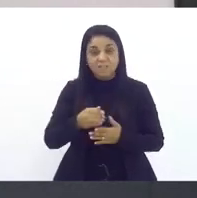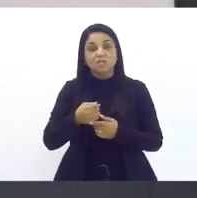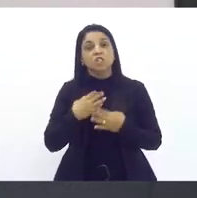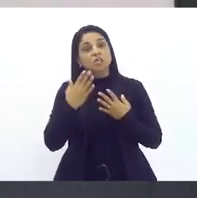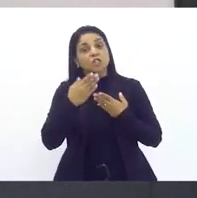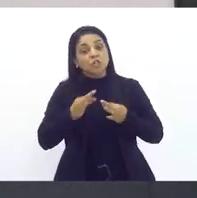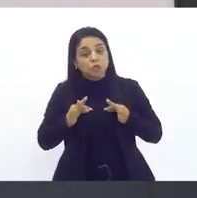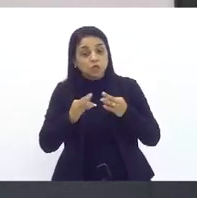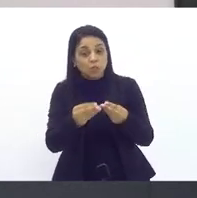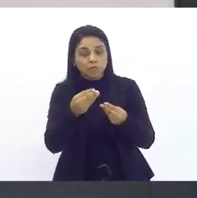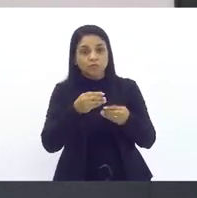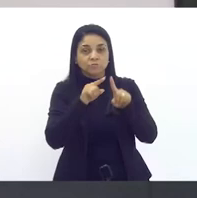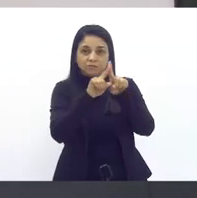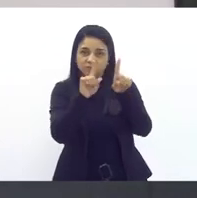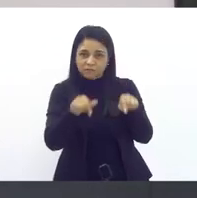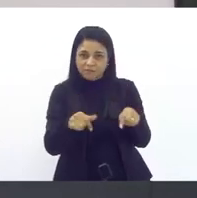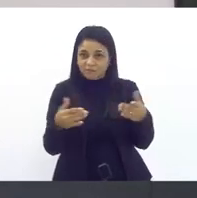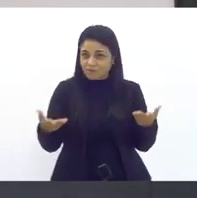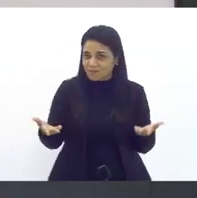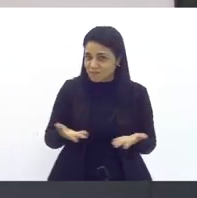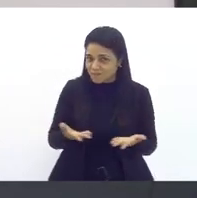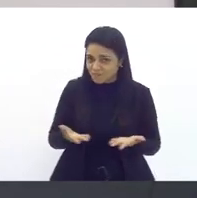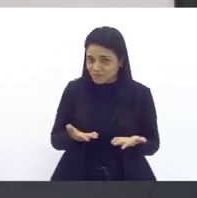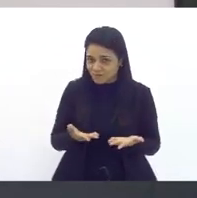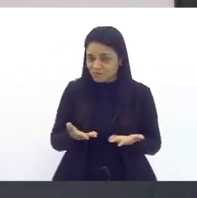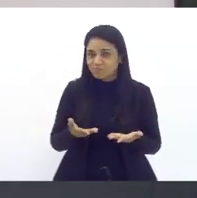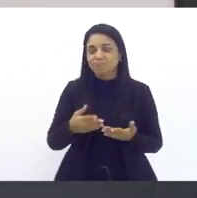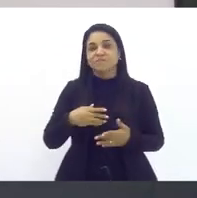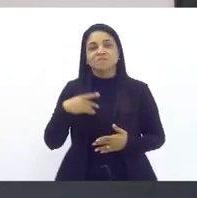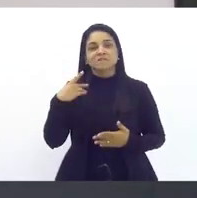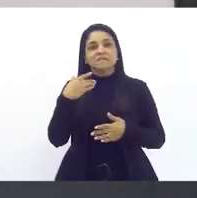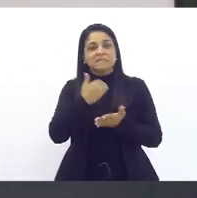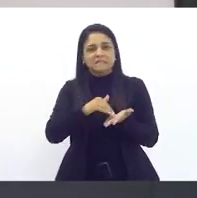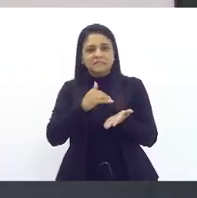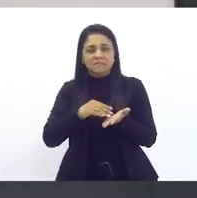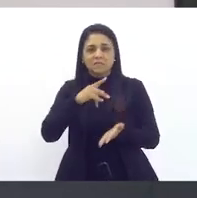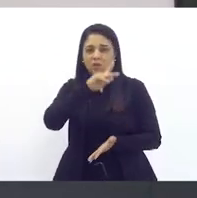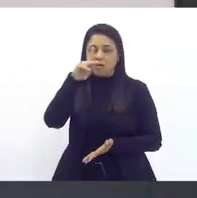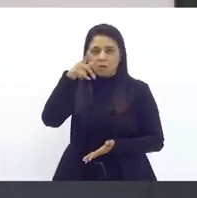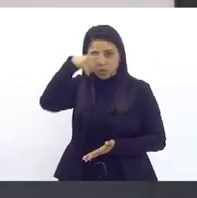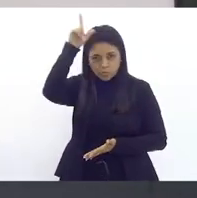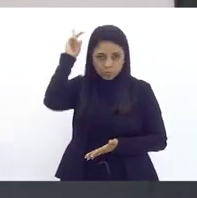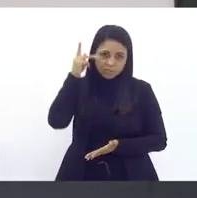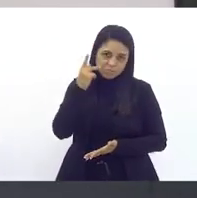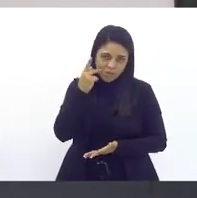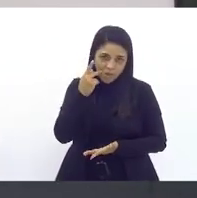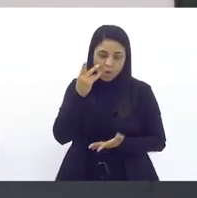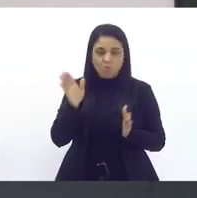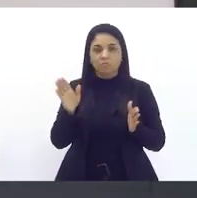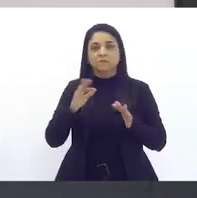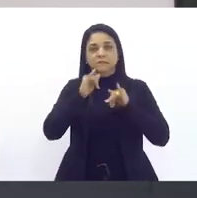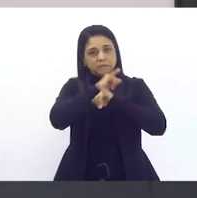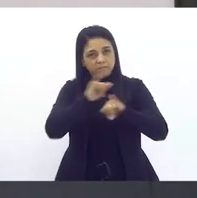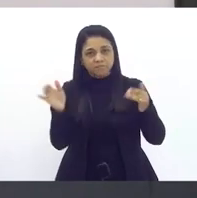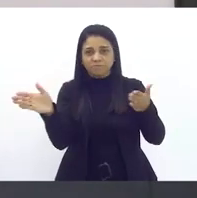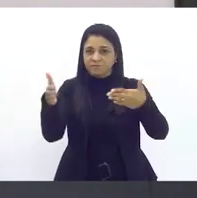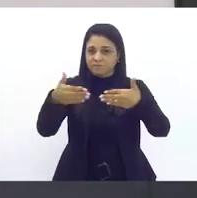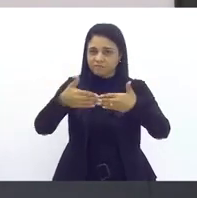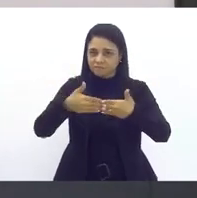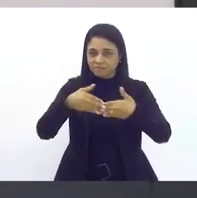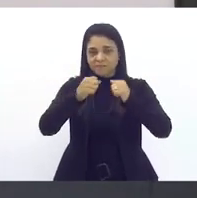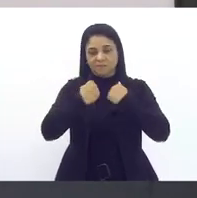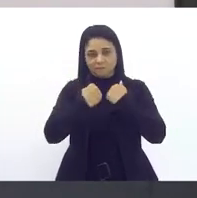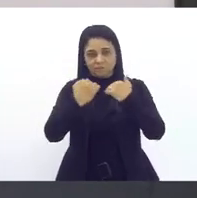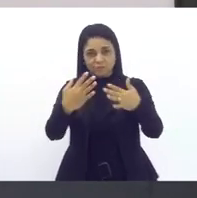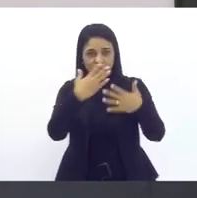que aqui vieram, agradecer à secretaria, ao deputado Luiz Paulo, e declarar encerrada essa audiência